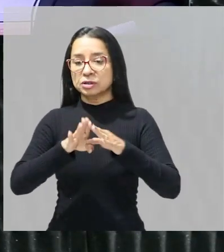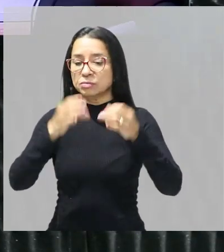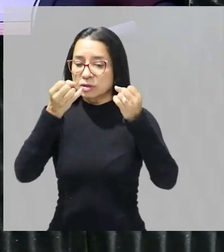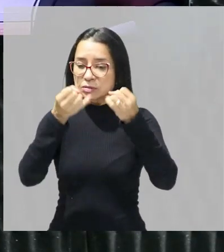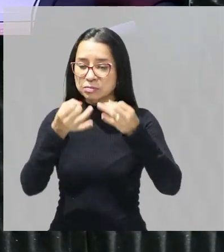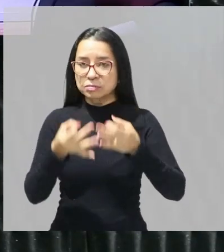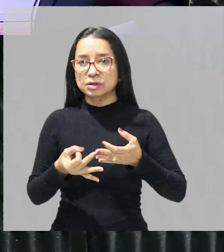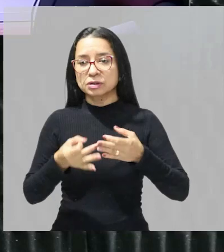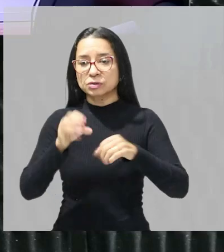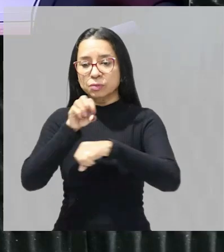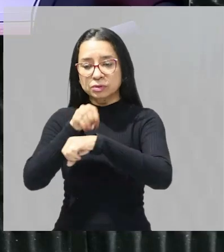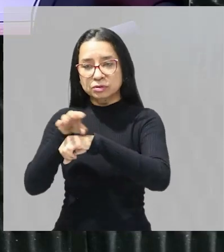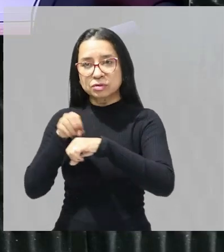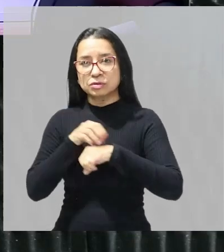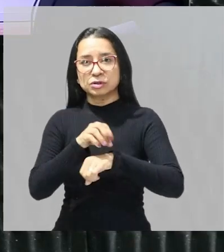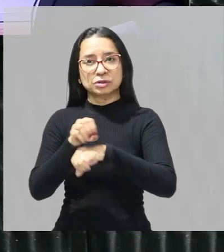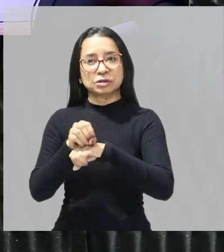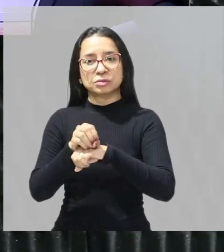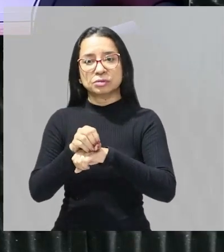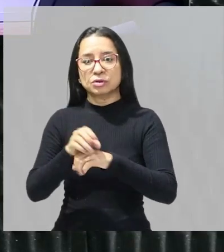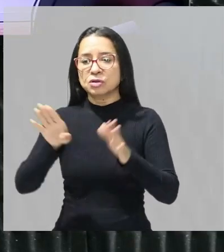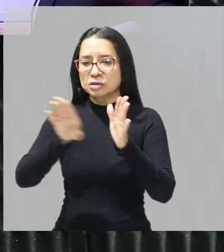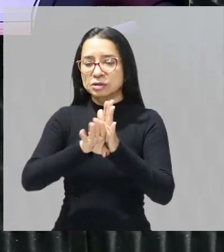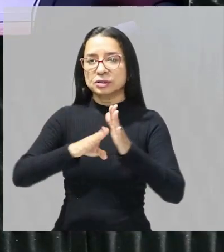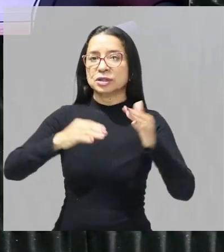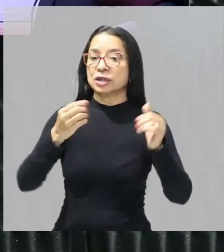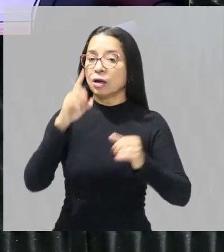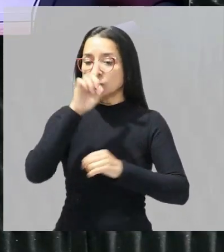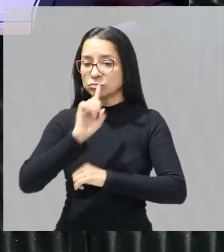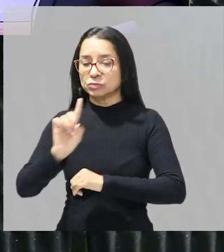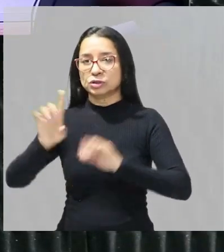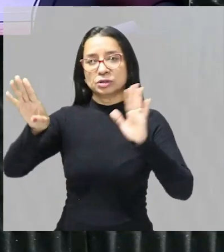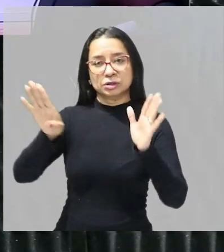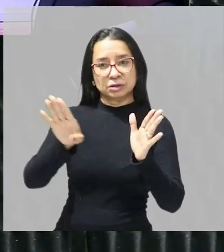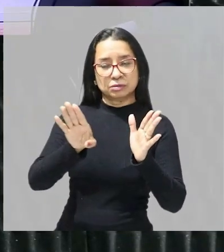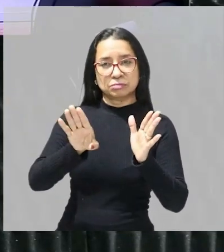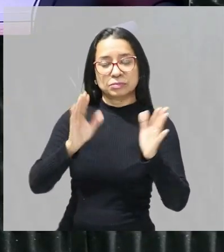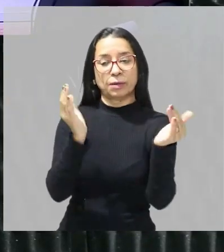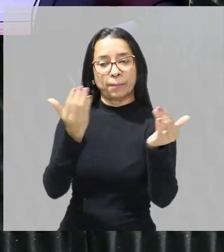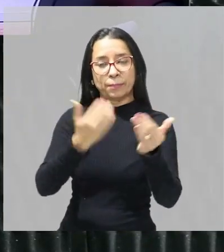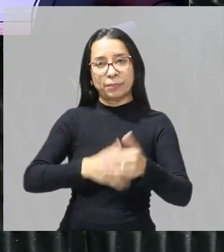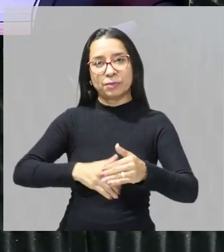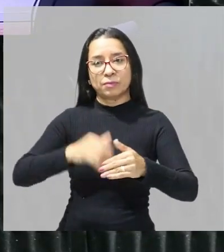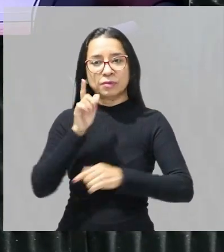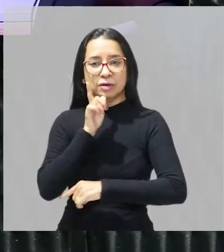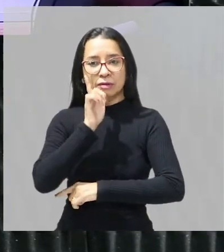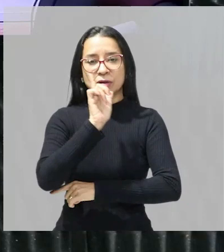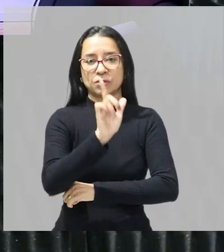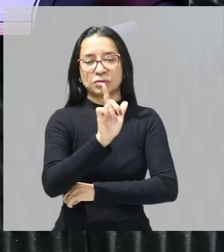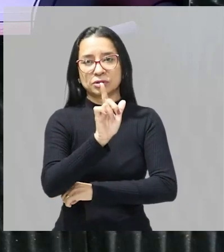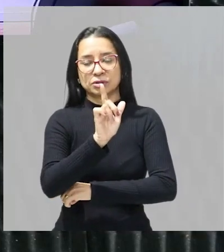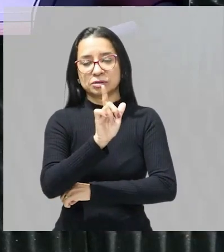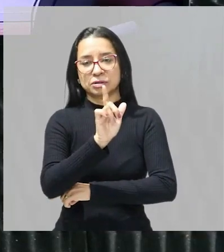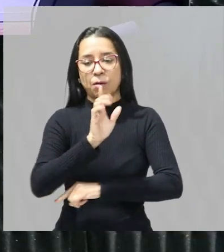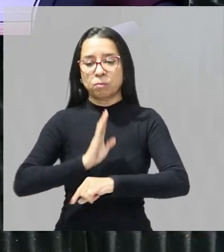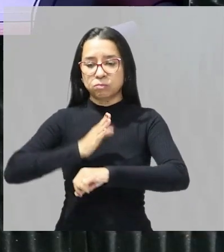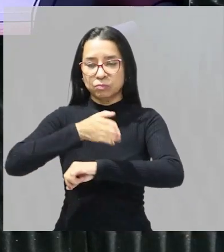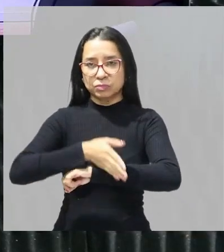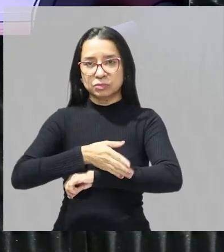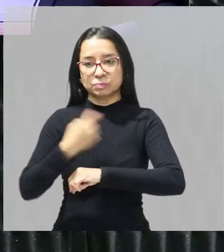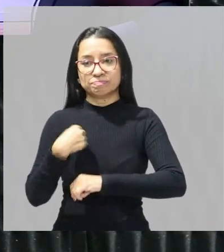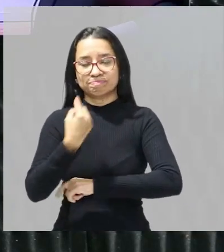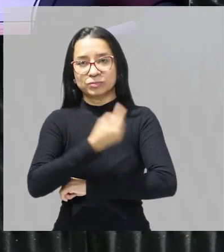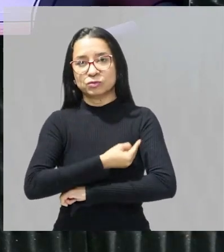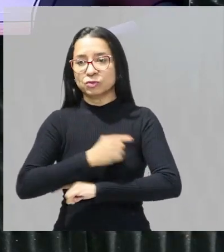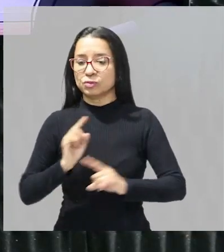estar completamente preparado e gabaritar e alcançar o teu objetivo de aprovação, que essa é a nossa